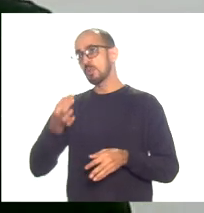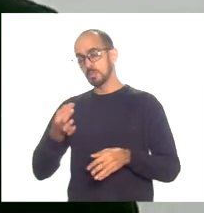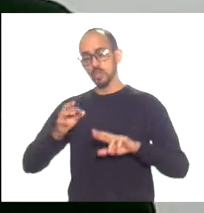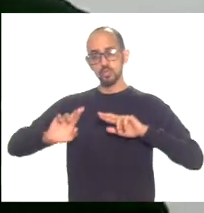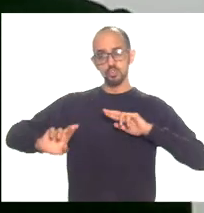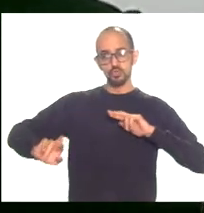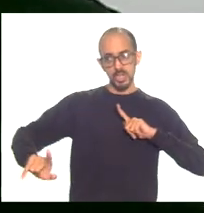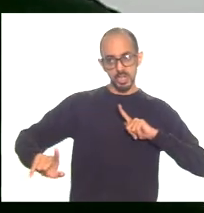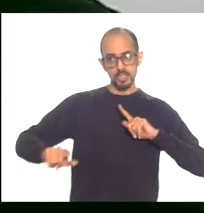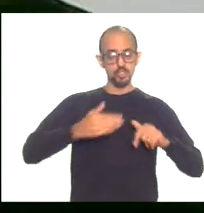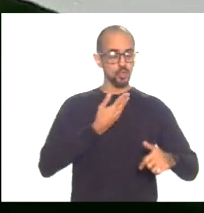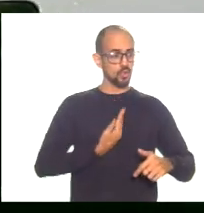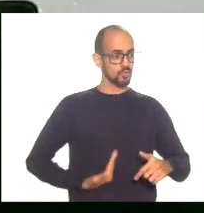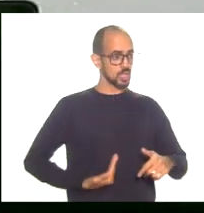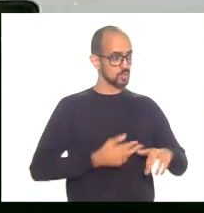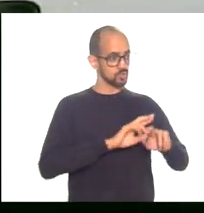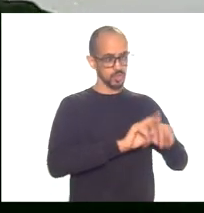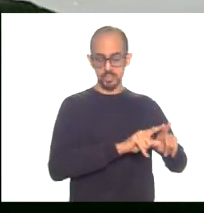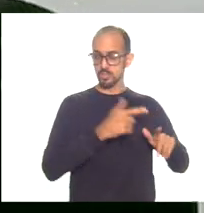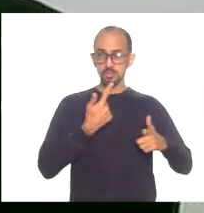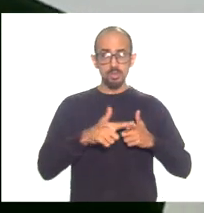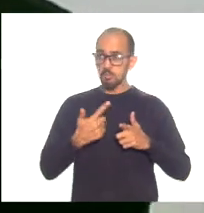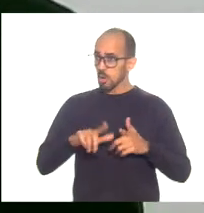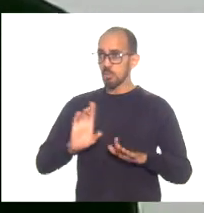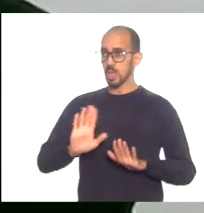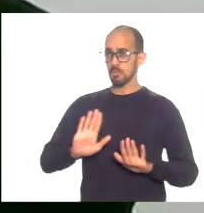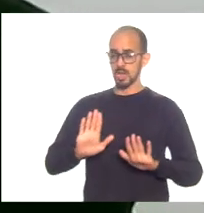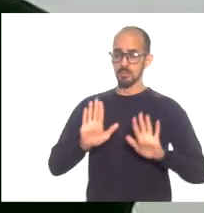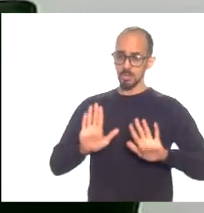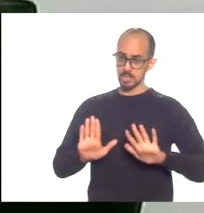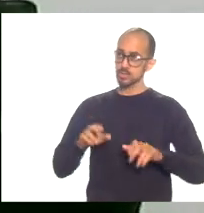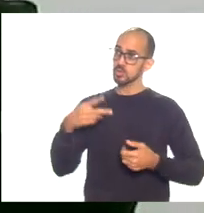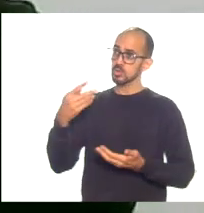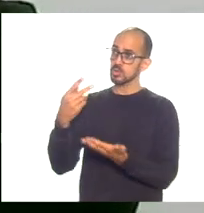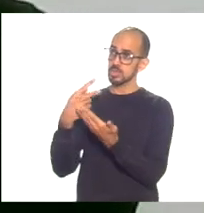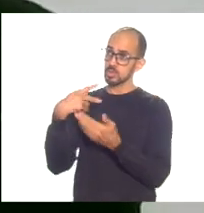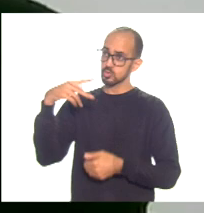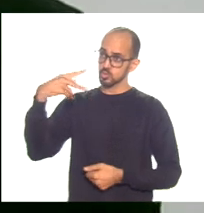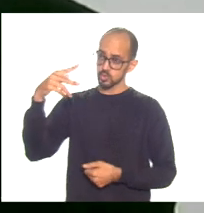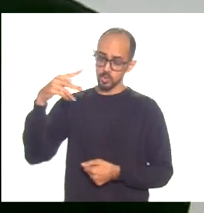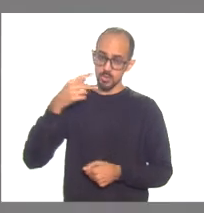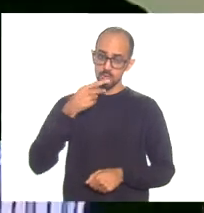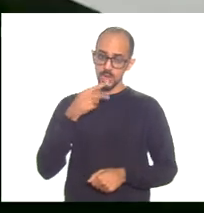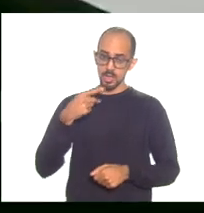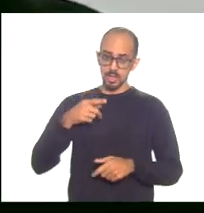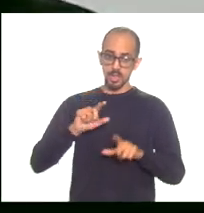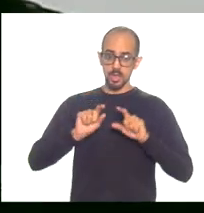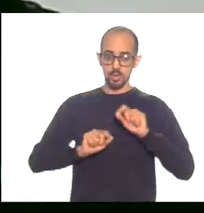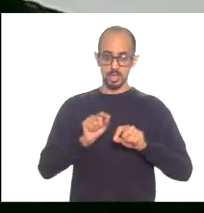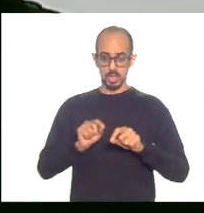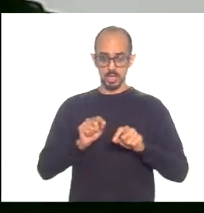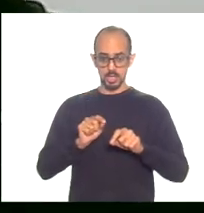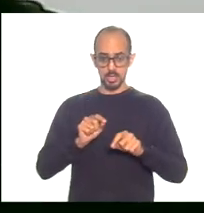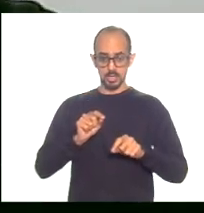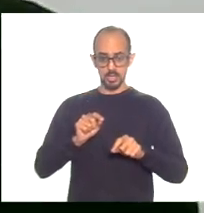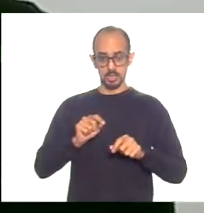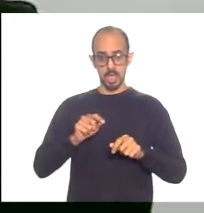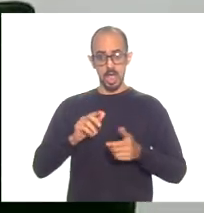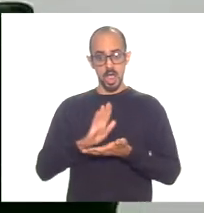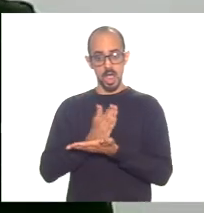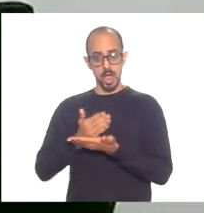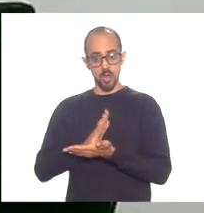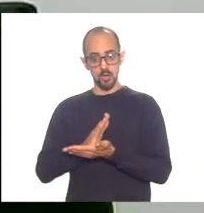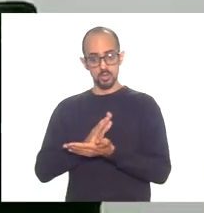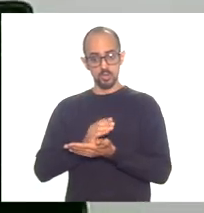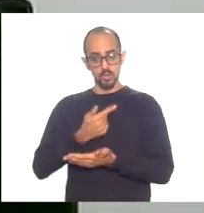governo tem outra. Não há nenhum problema nisso. O que Vossa Excelência traz é que parlamentares estão, o seu, Vossa Excelência traz, o